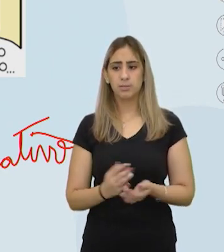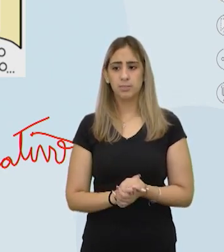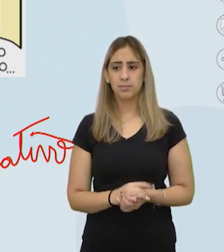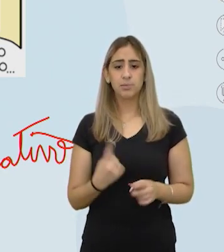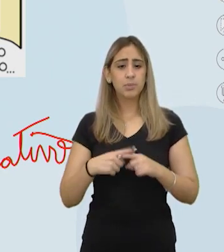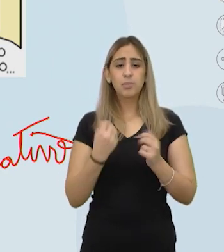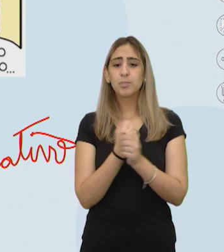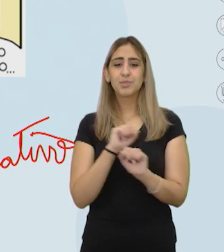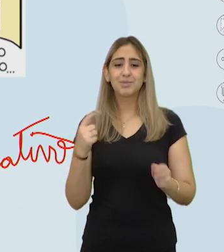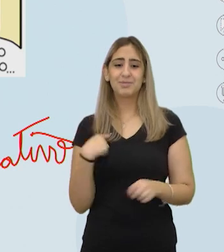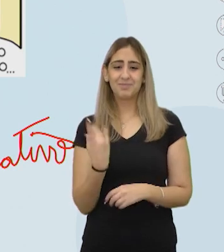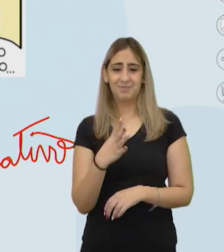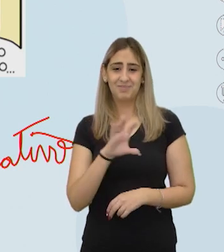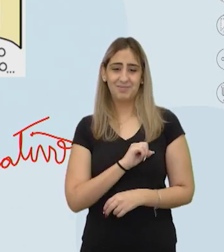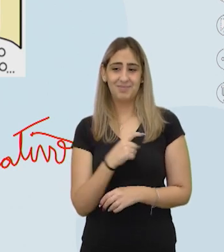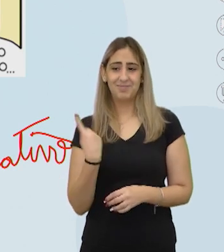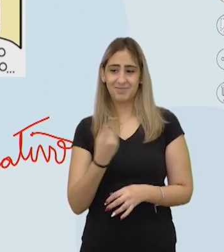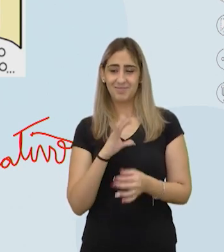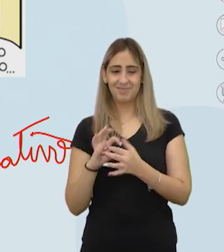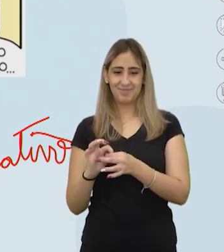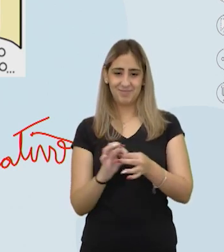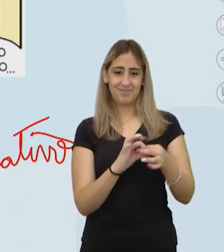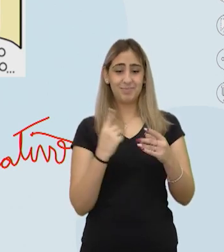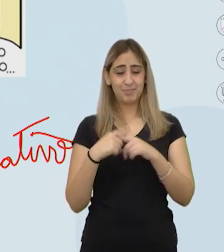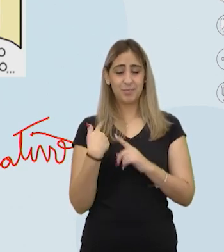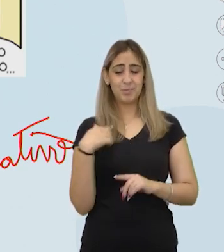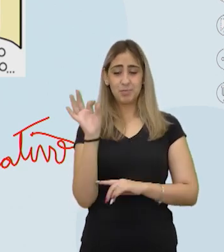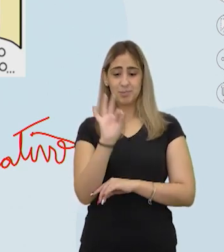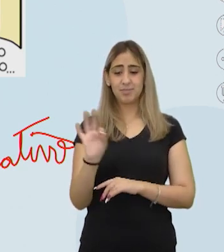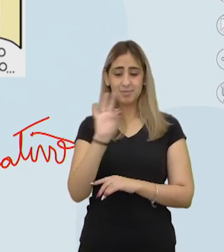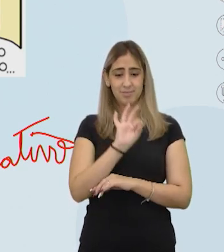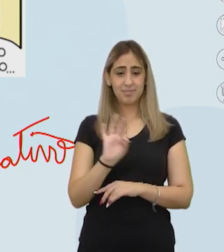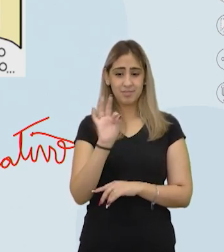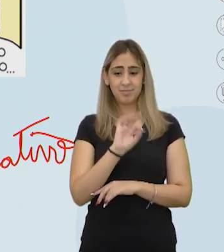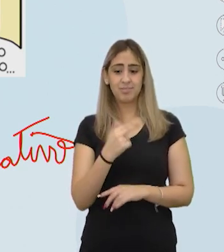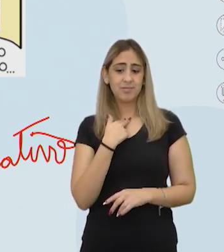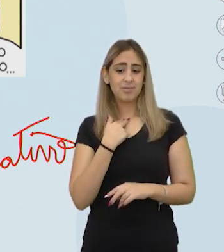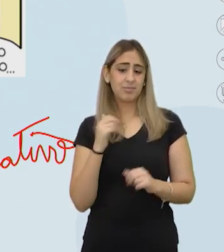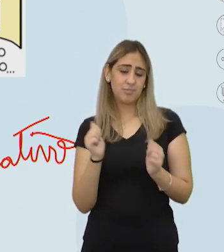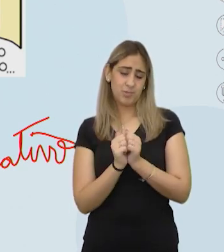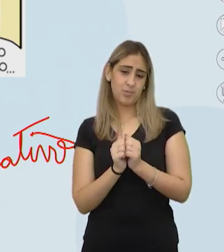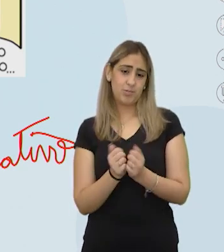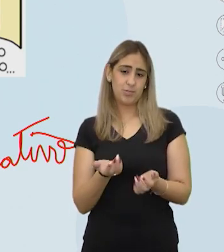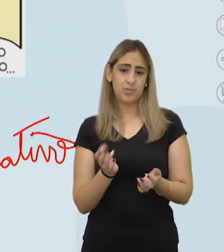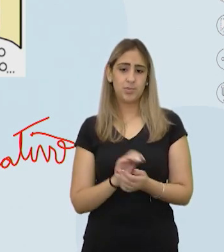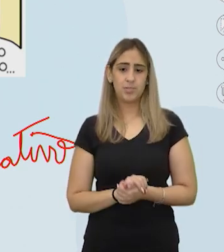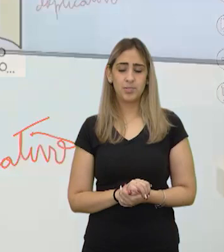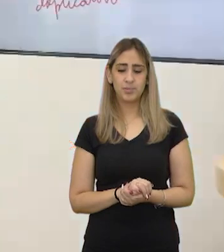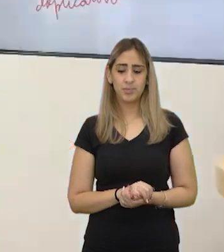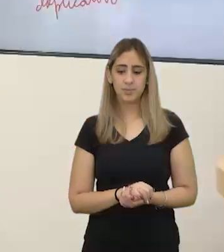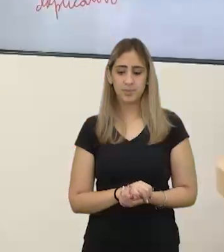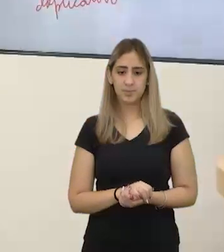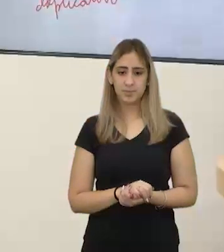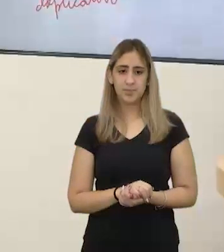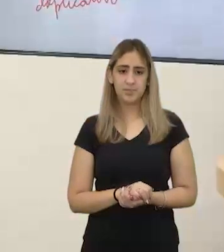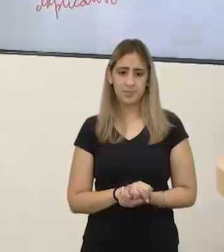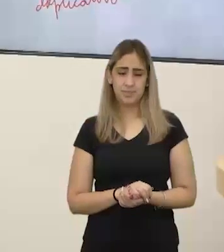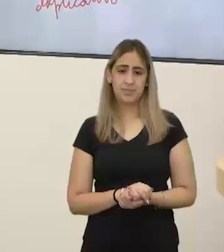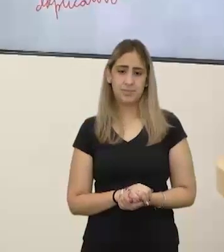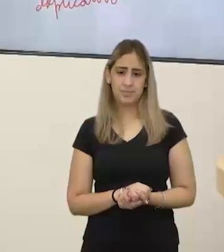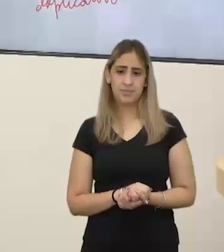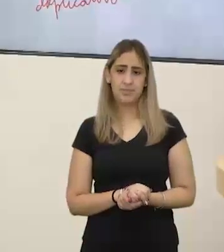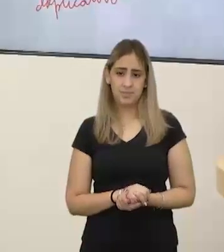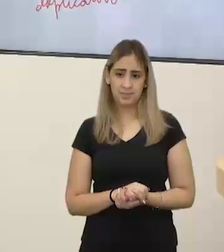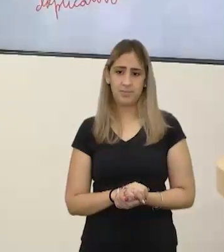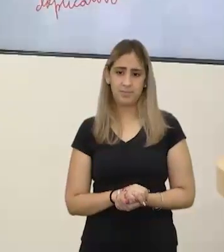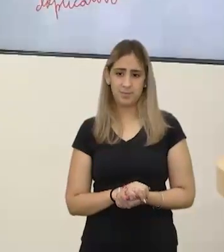nosso amor? A nossa união é impossível porque somos insetos e estamos em lados opostos de um vidro aberto. E o problema não é o vidro, não, porque ela já começa falando